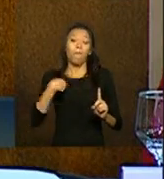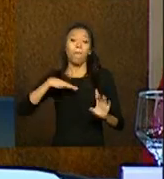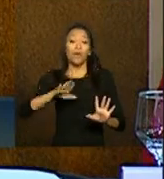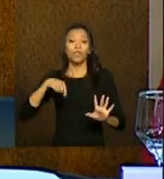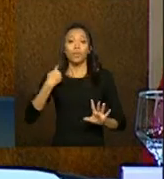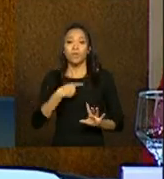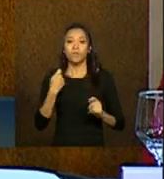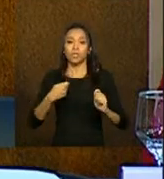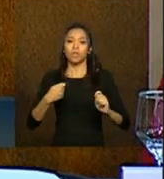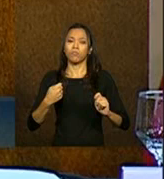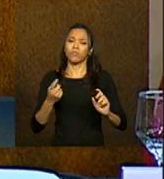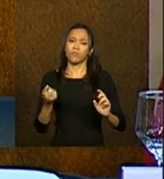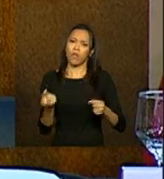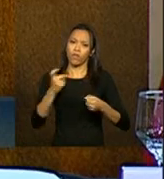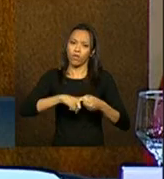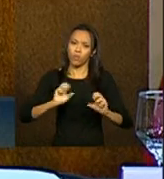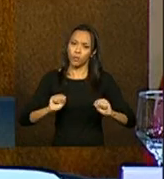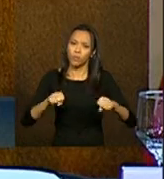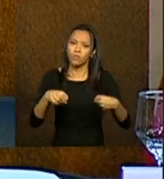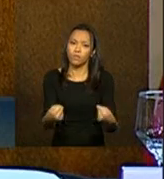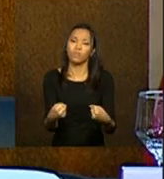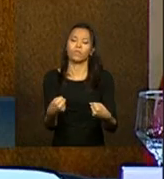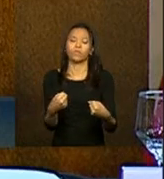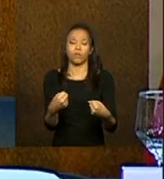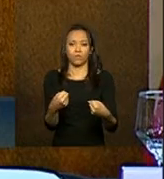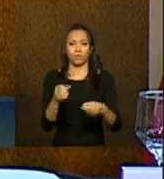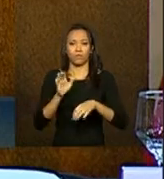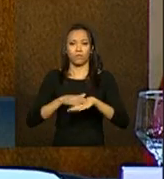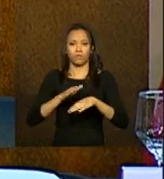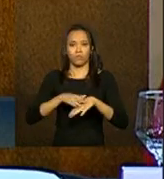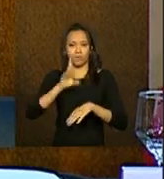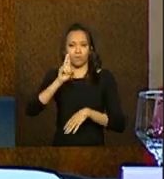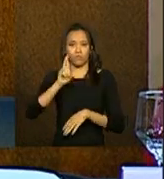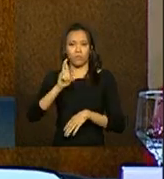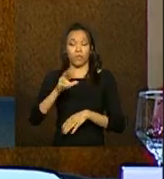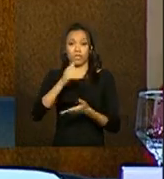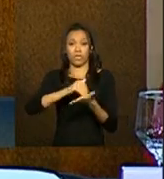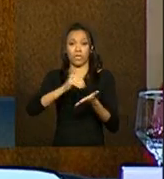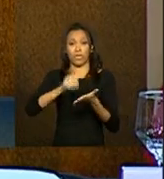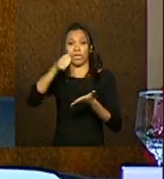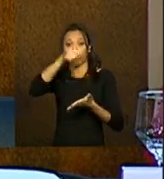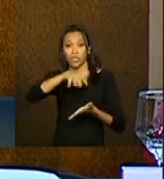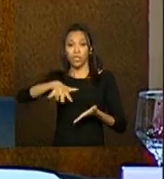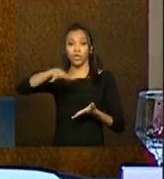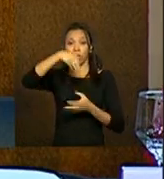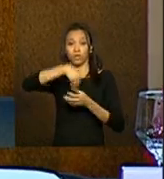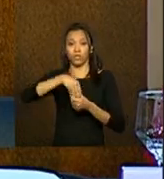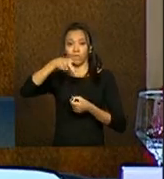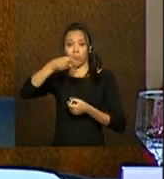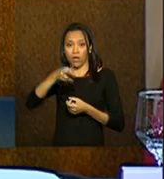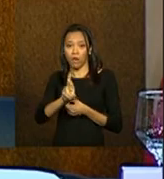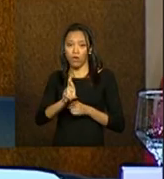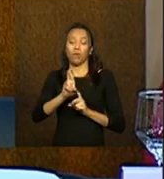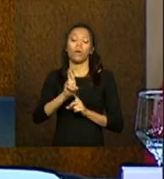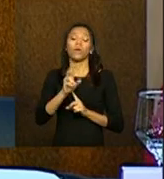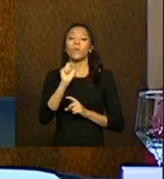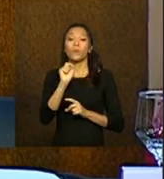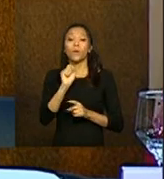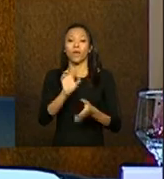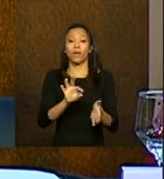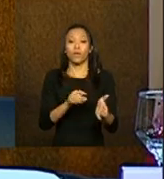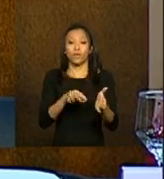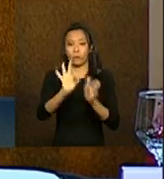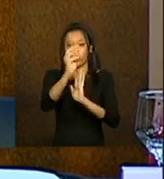esforço importante que o governo fez liderado pela Secretaria Geral, eh, que foi o decreto do sistema